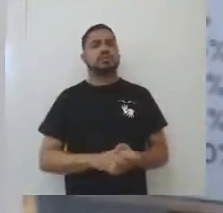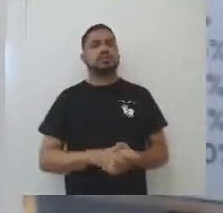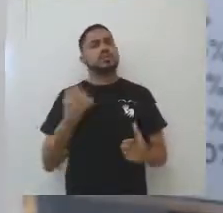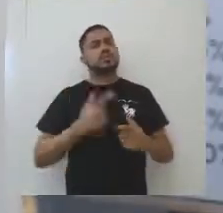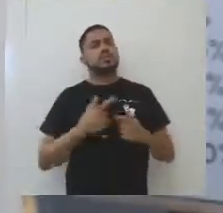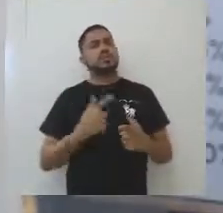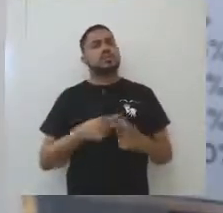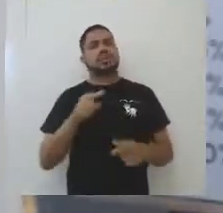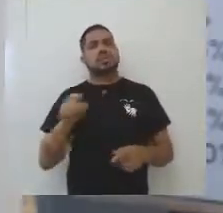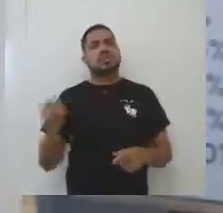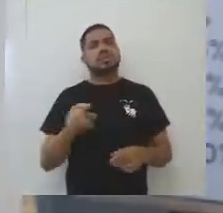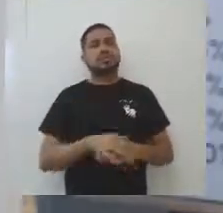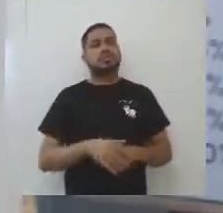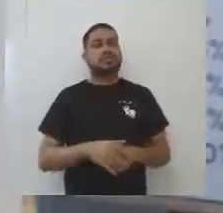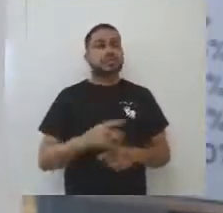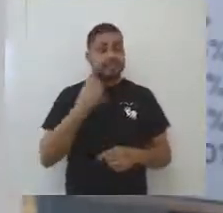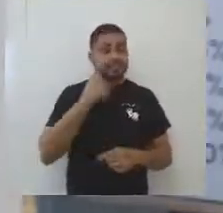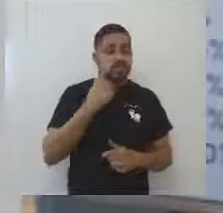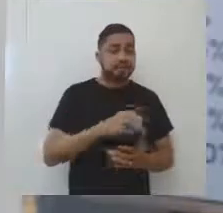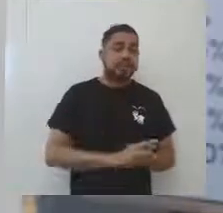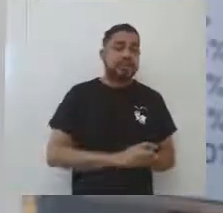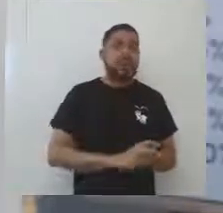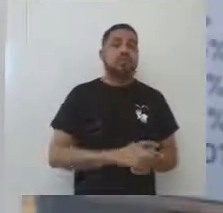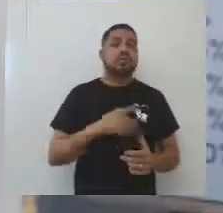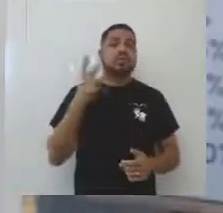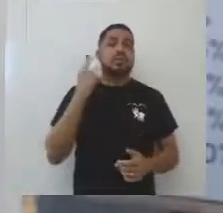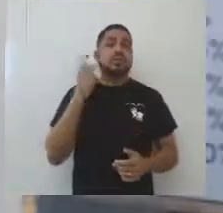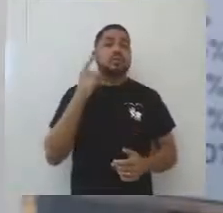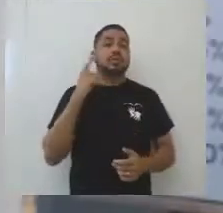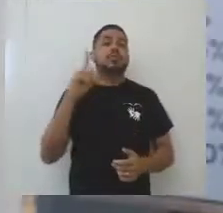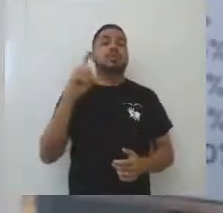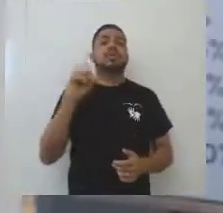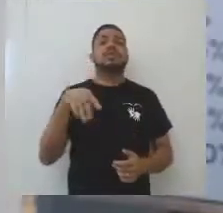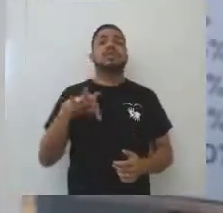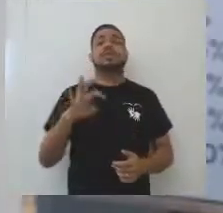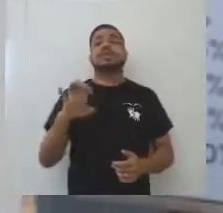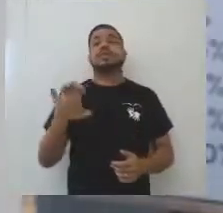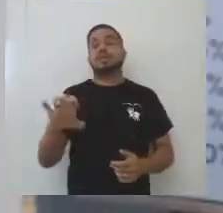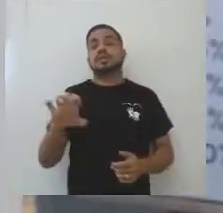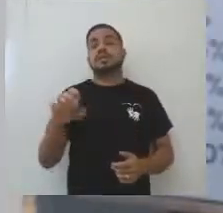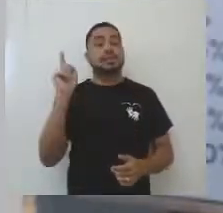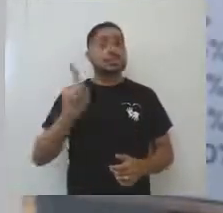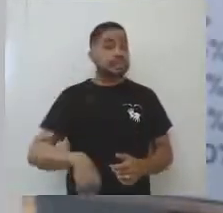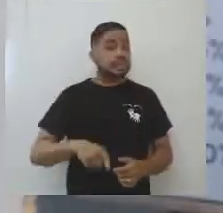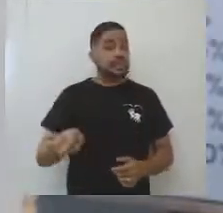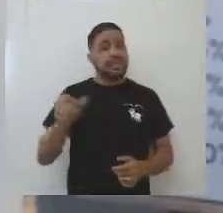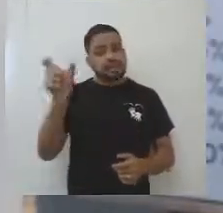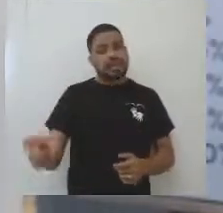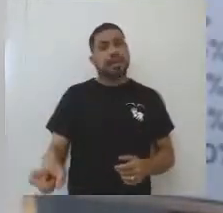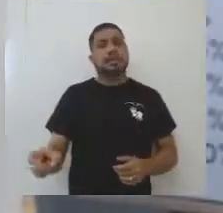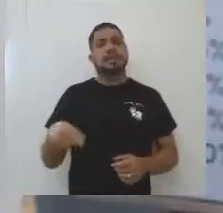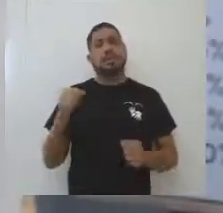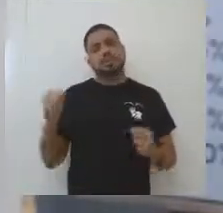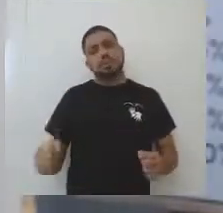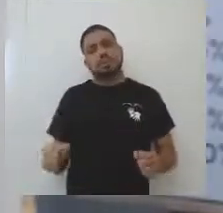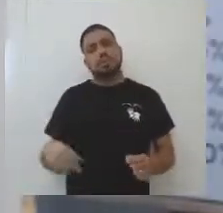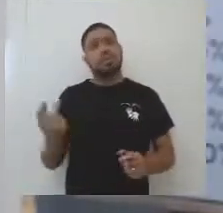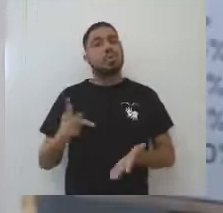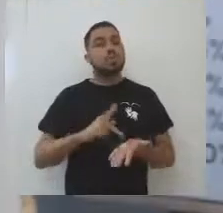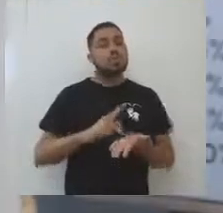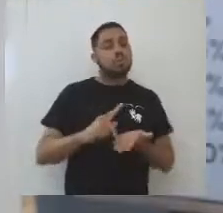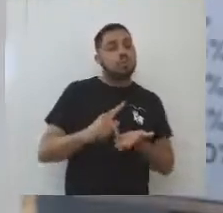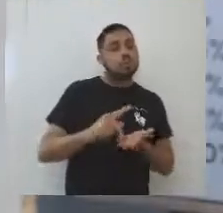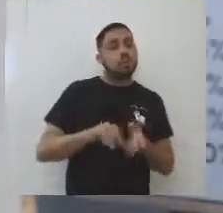por que tu botou esse traço? Menino, o normal é dominante. Se o normal é dominante, ele pode ser ou